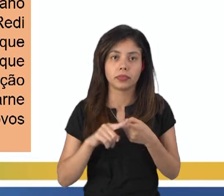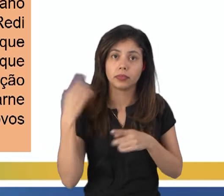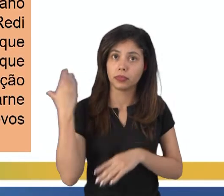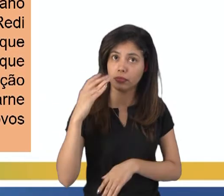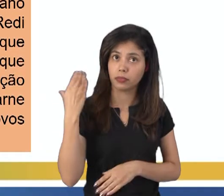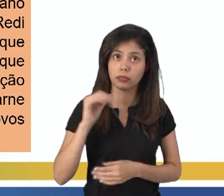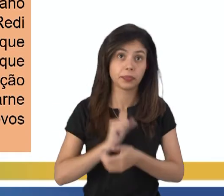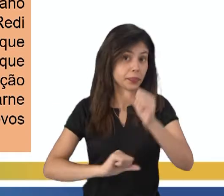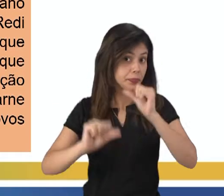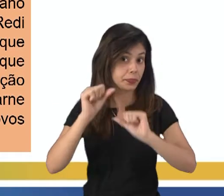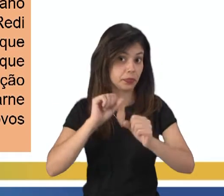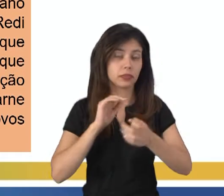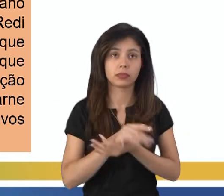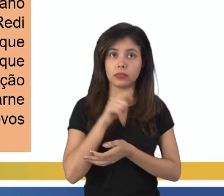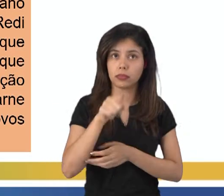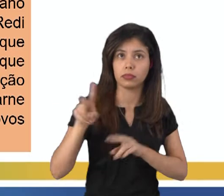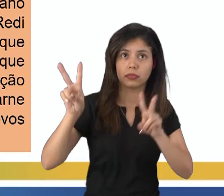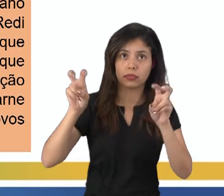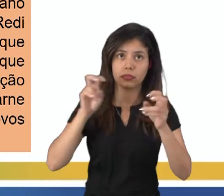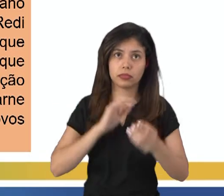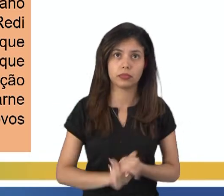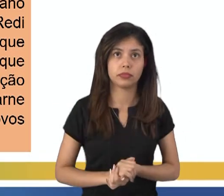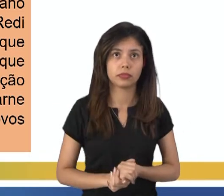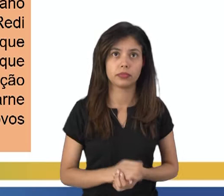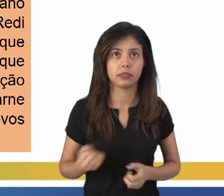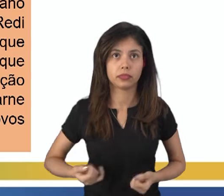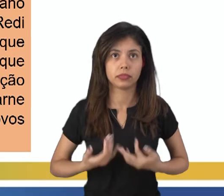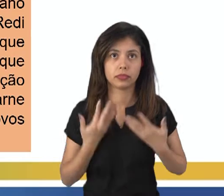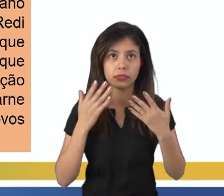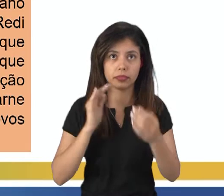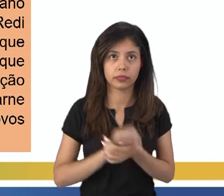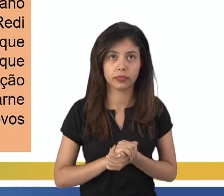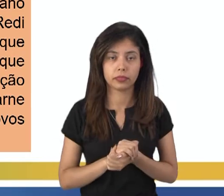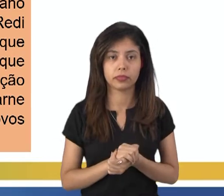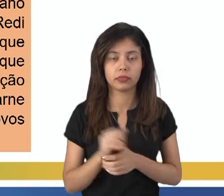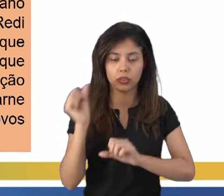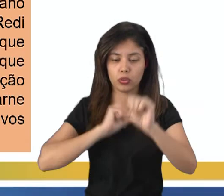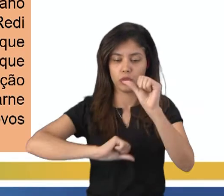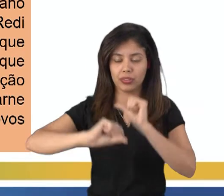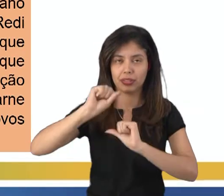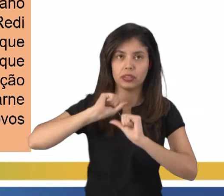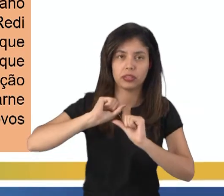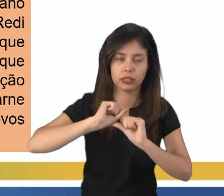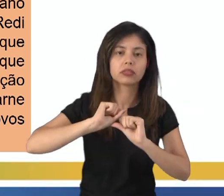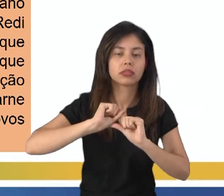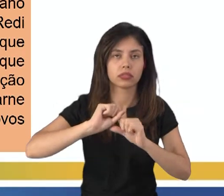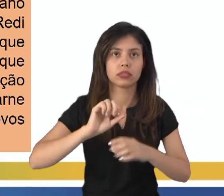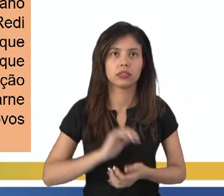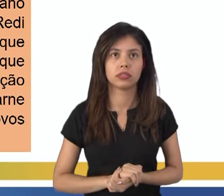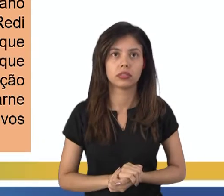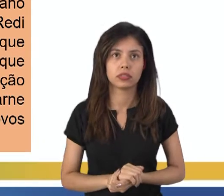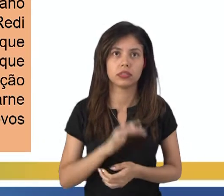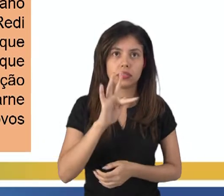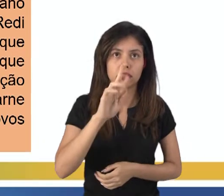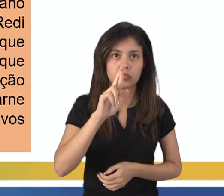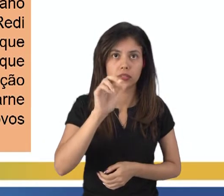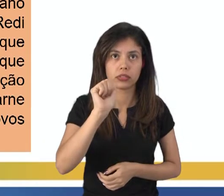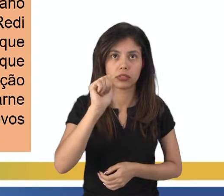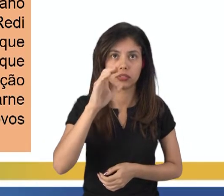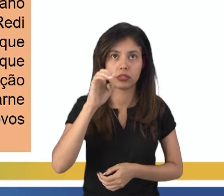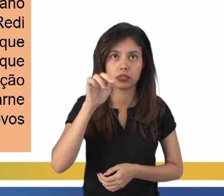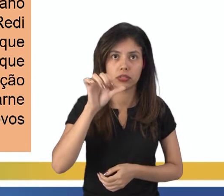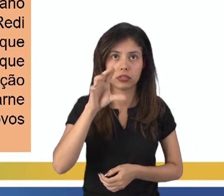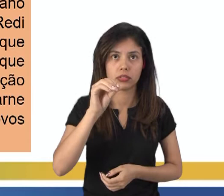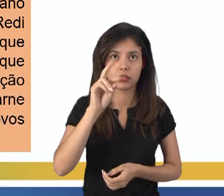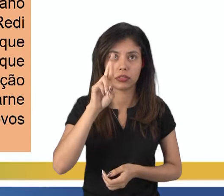cientistas contrários à teoria da geração espontânea, contrário a essa história de um indivíduo surgir do nada, foi Francesco Redi. O